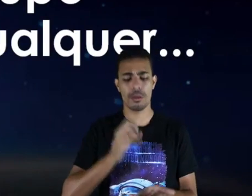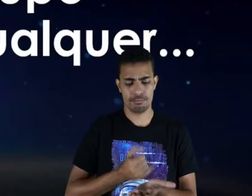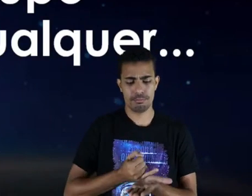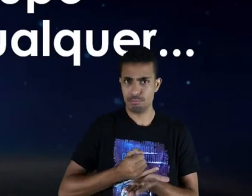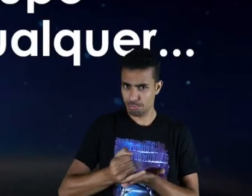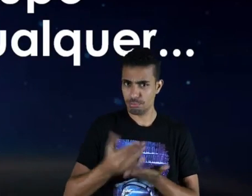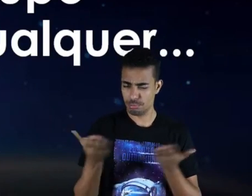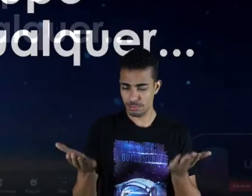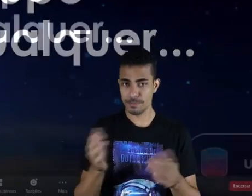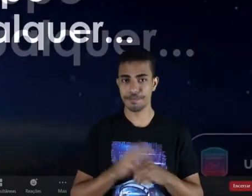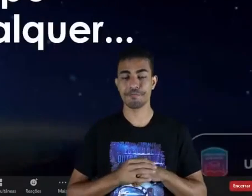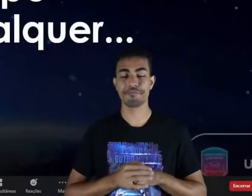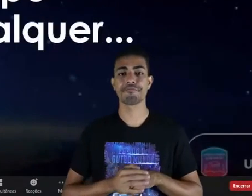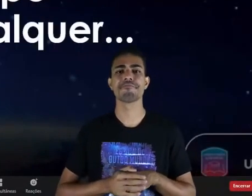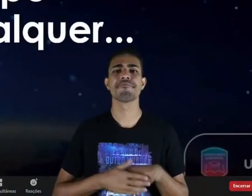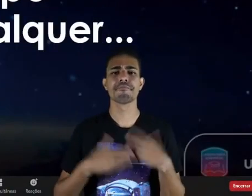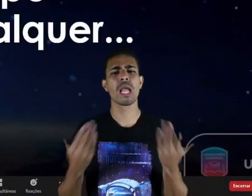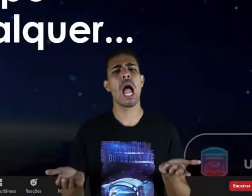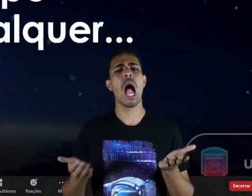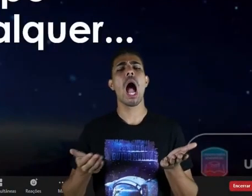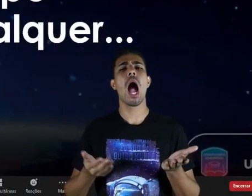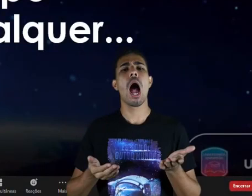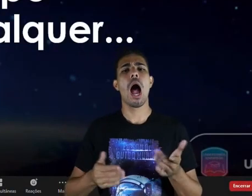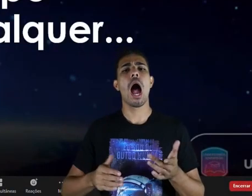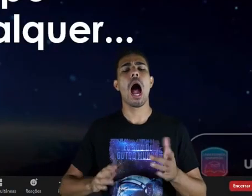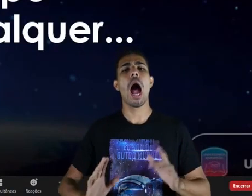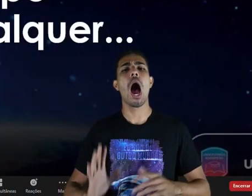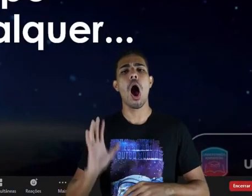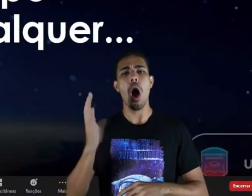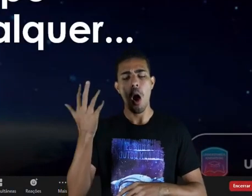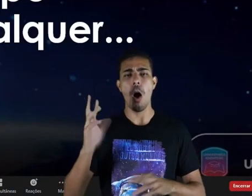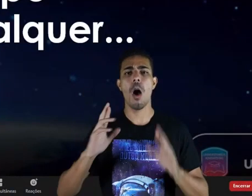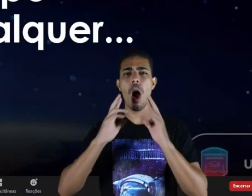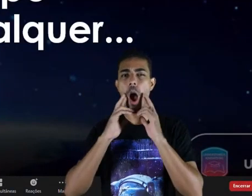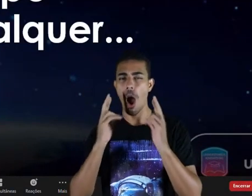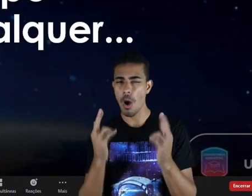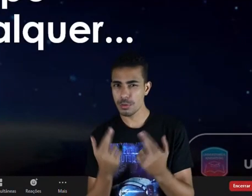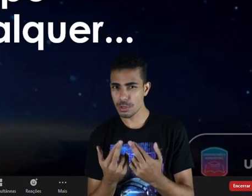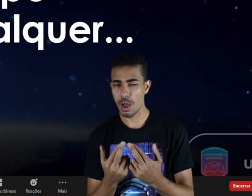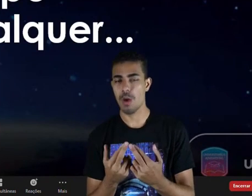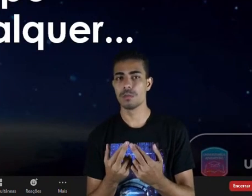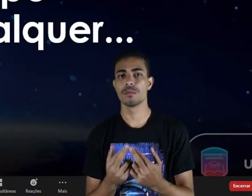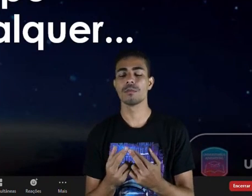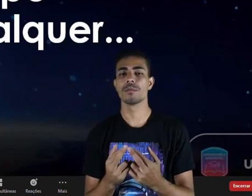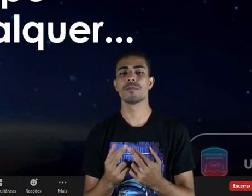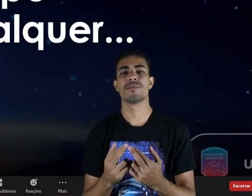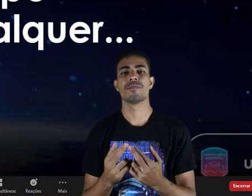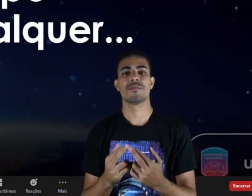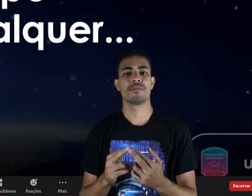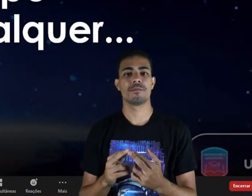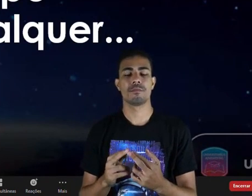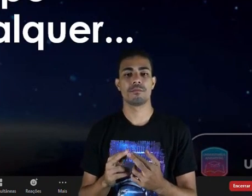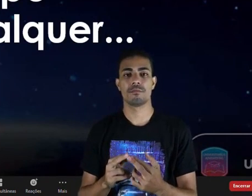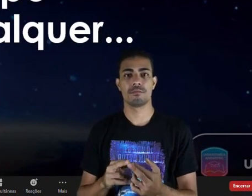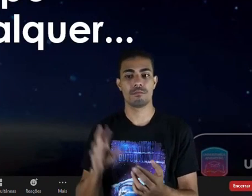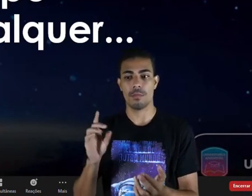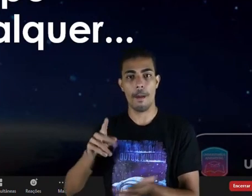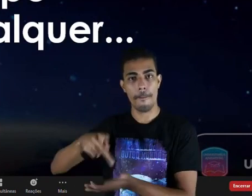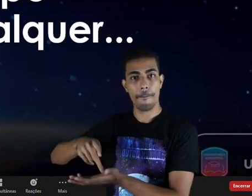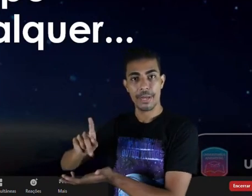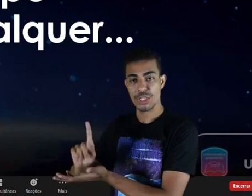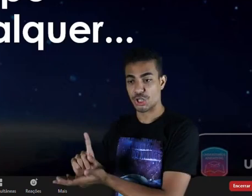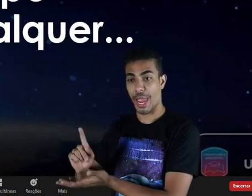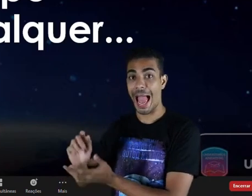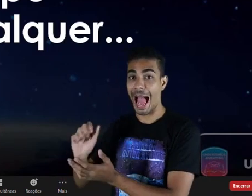vocês. Isso aqui aconteceu numa reunião qualquer de pequeno grupo, tá certo? Essa história não aconteceu num dos pequenos